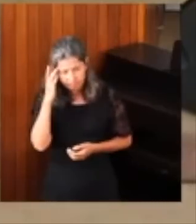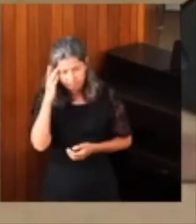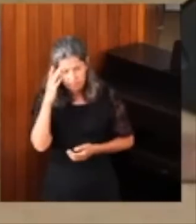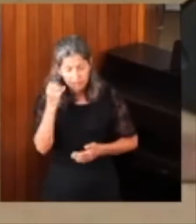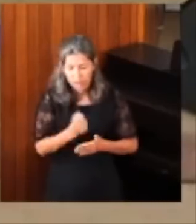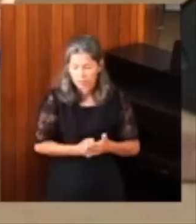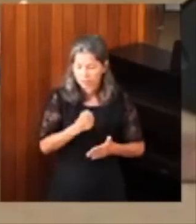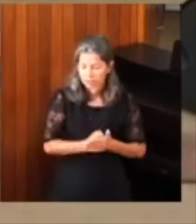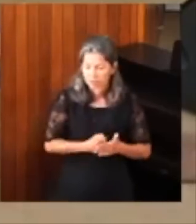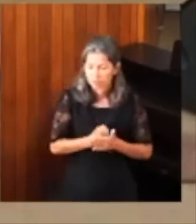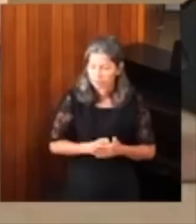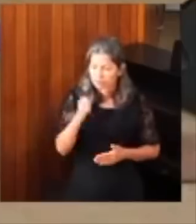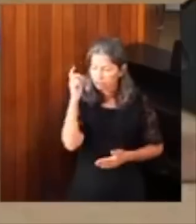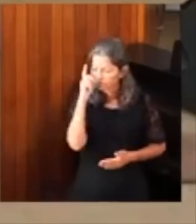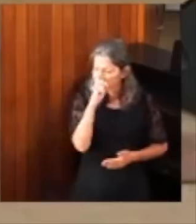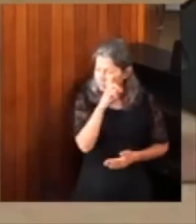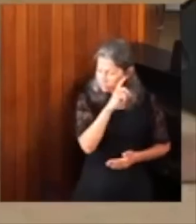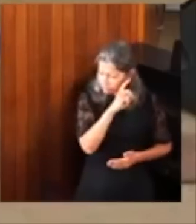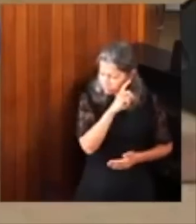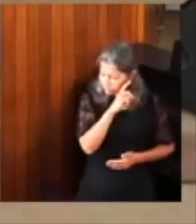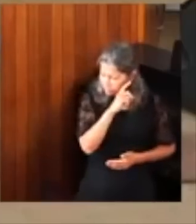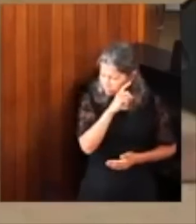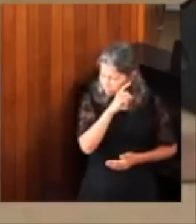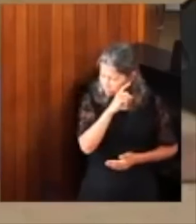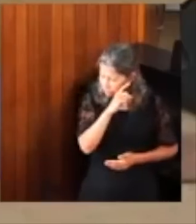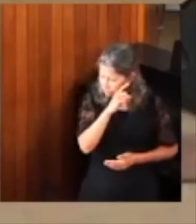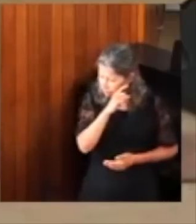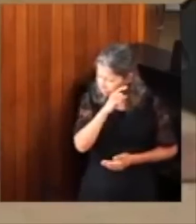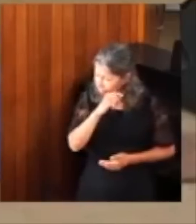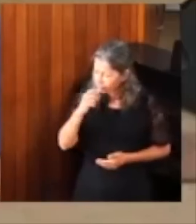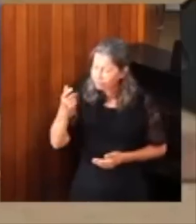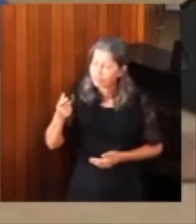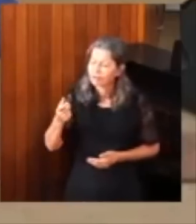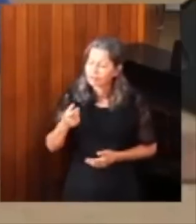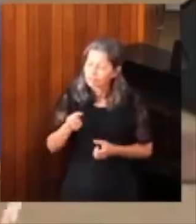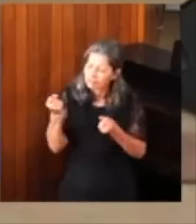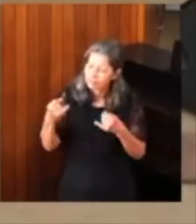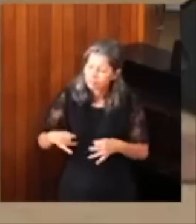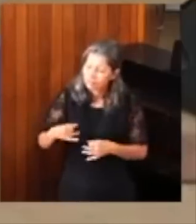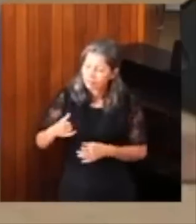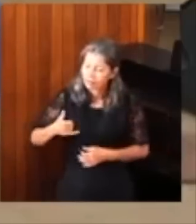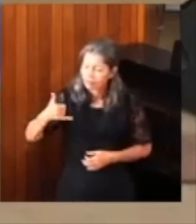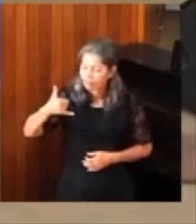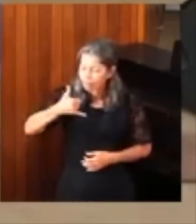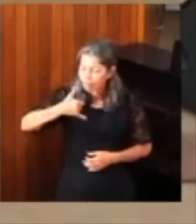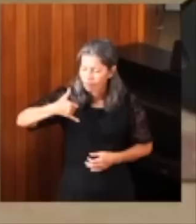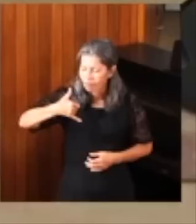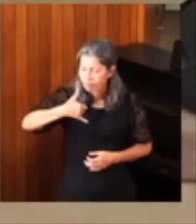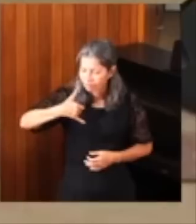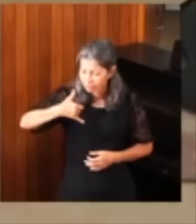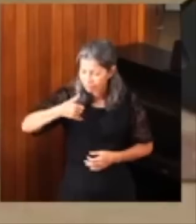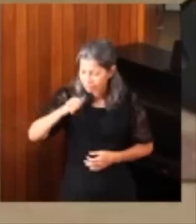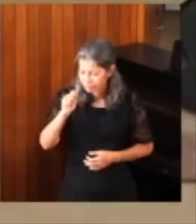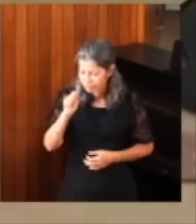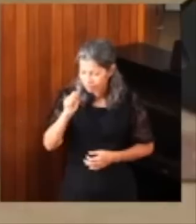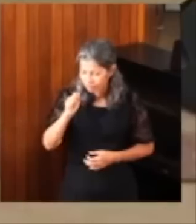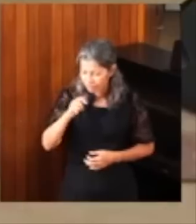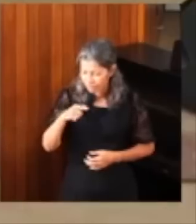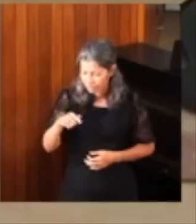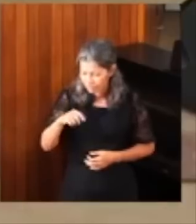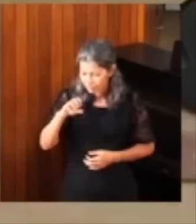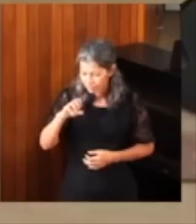está ligado a essas testemunhas o óleo, o azeite. Quem é a luz do mundo? Quem é a lâmpada para os nossos pés? A